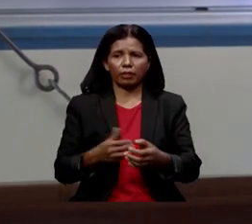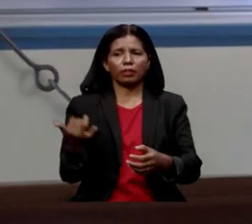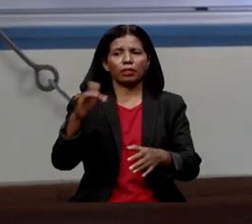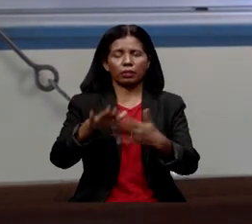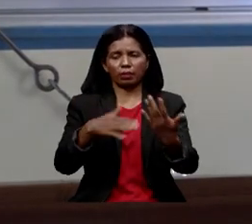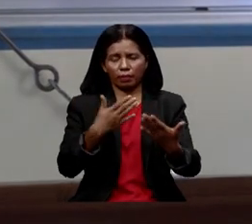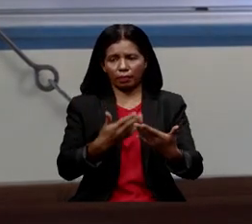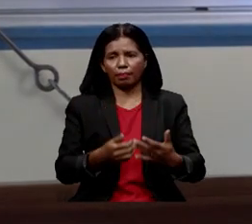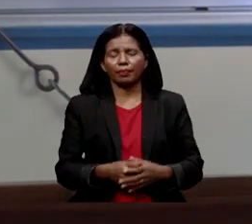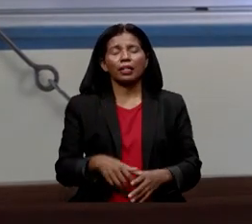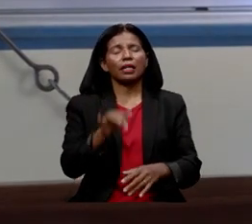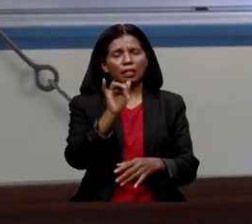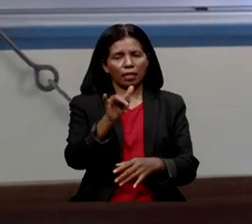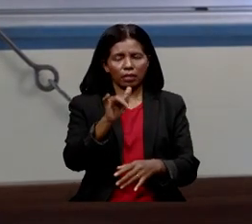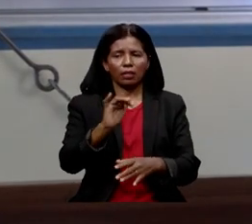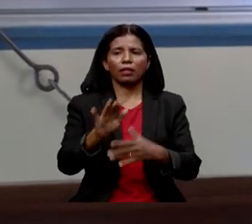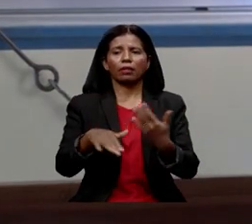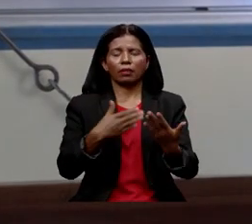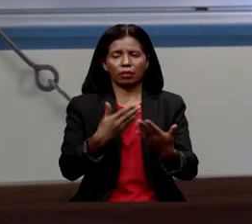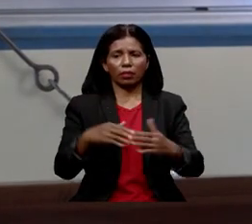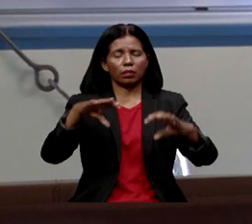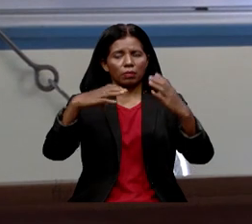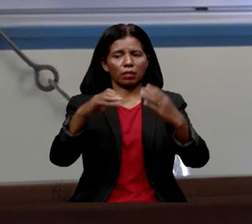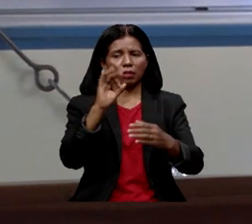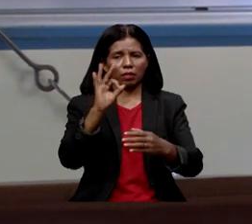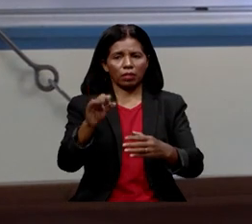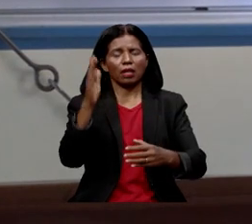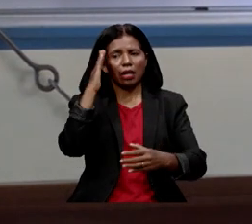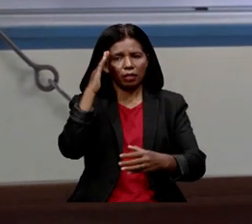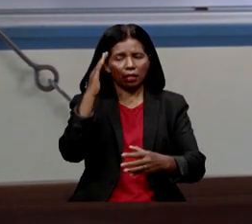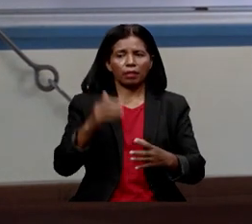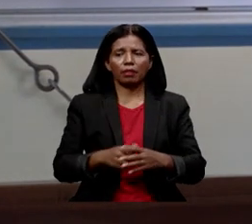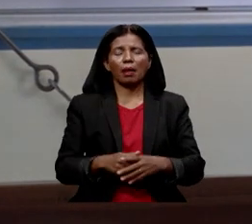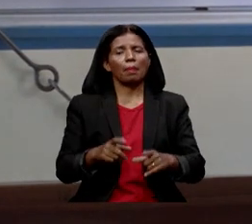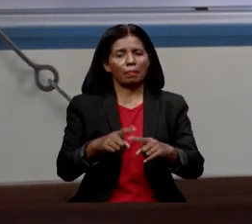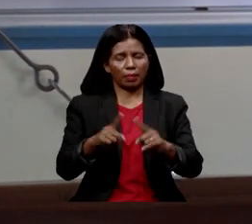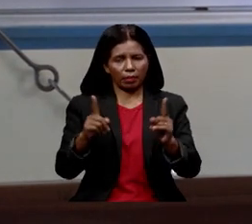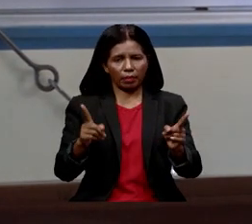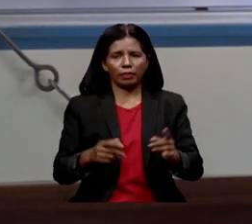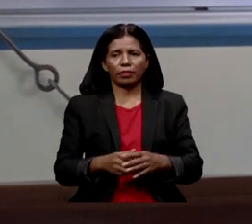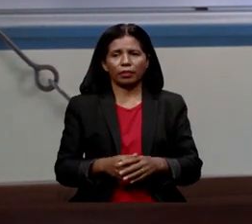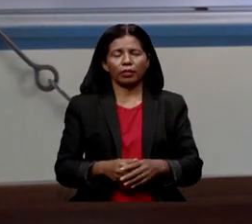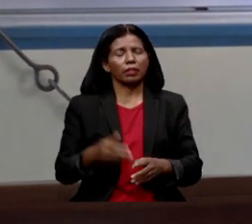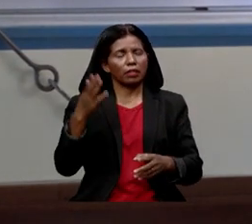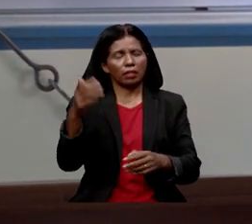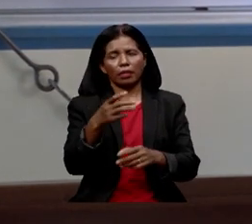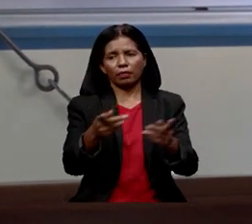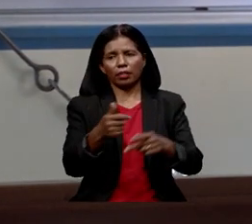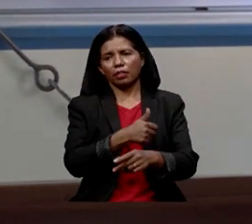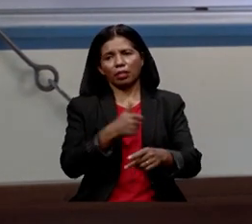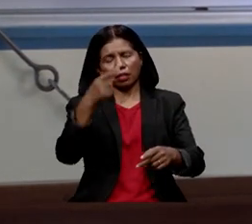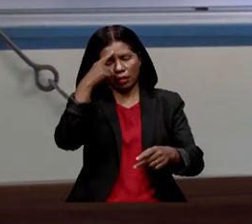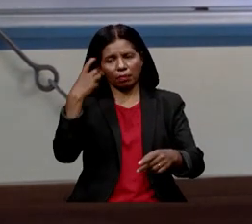nihoto sim e dane comissão epi mo se reconhece mas e a parte selo tamba e